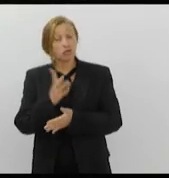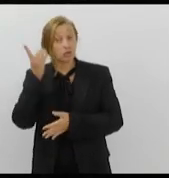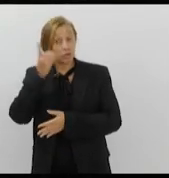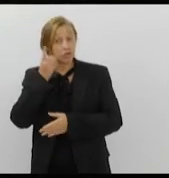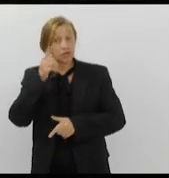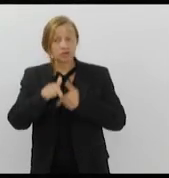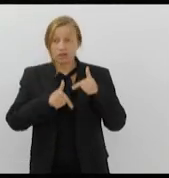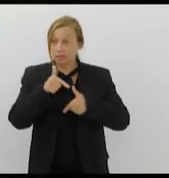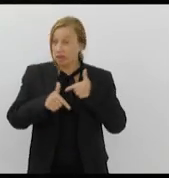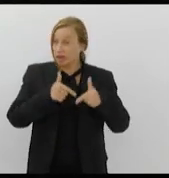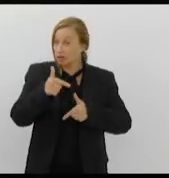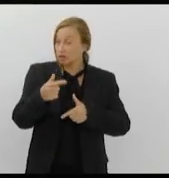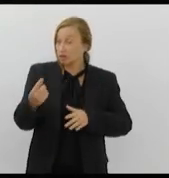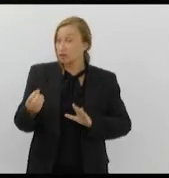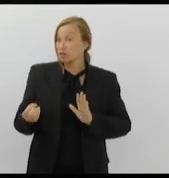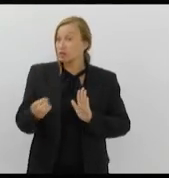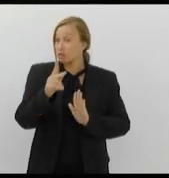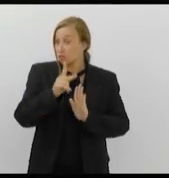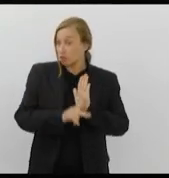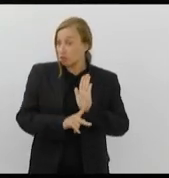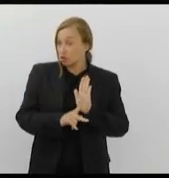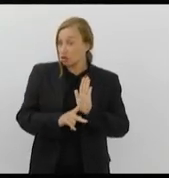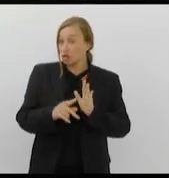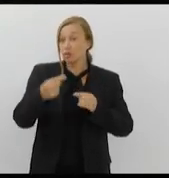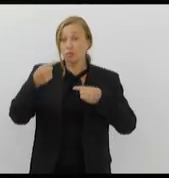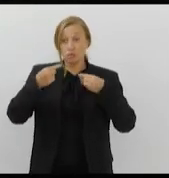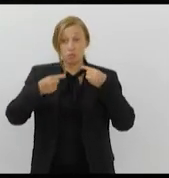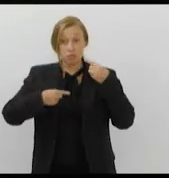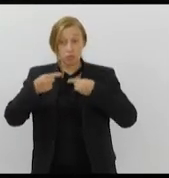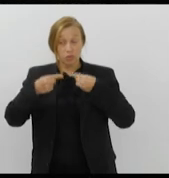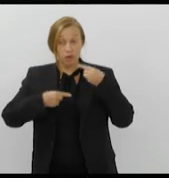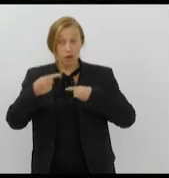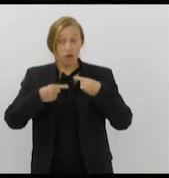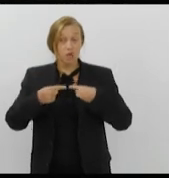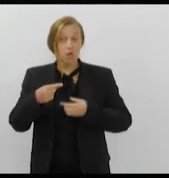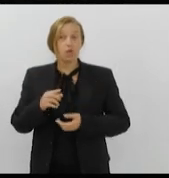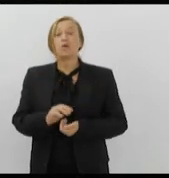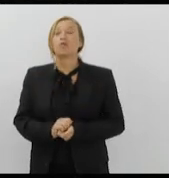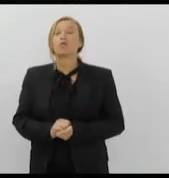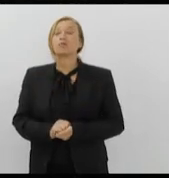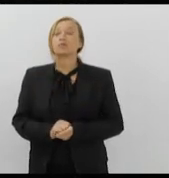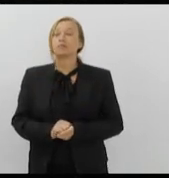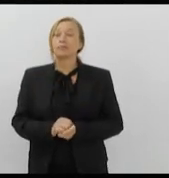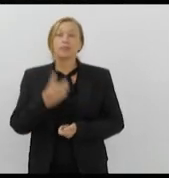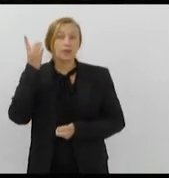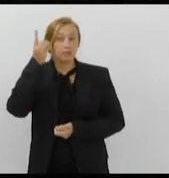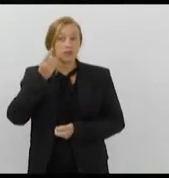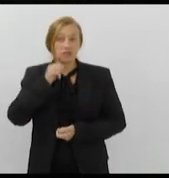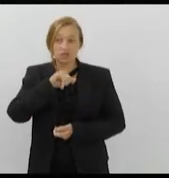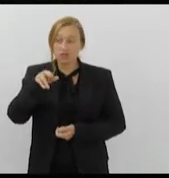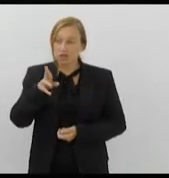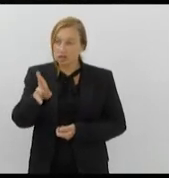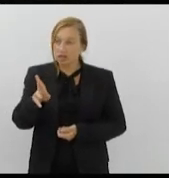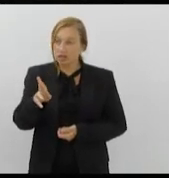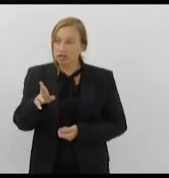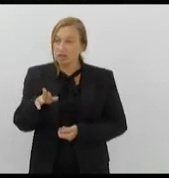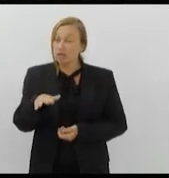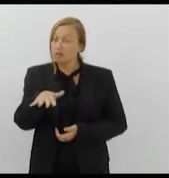seus projetos políticos, assistimos, nobre deputado Jair Bittencourt, em